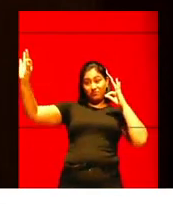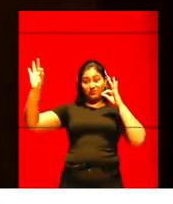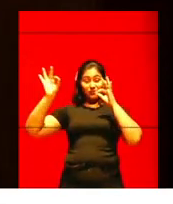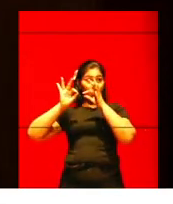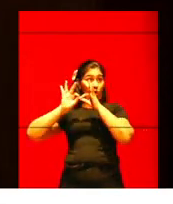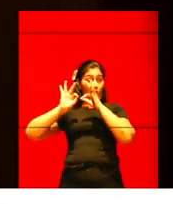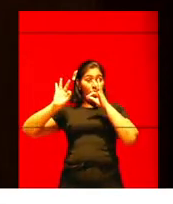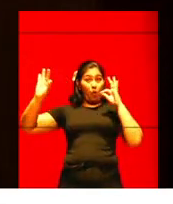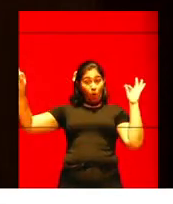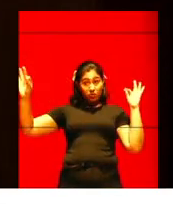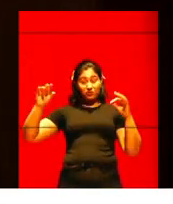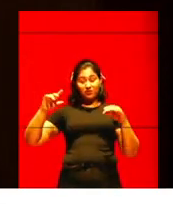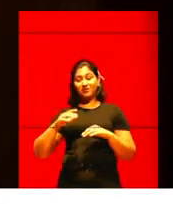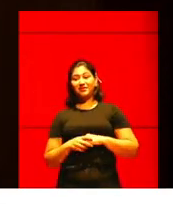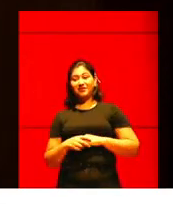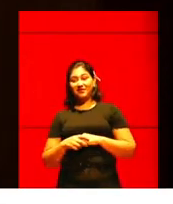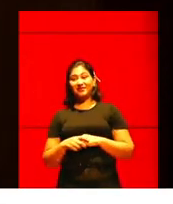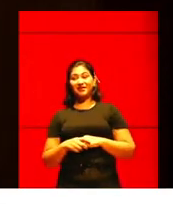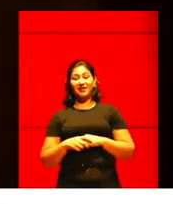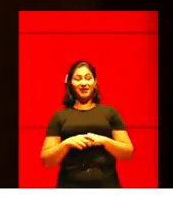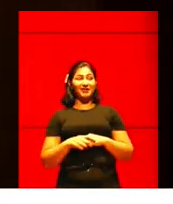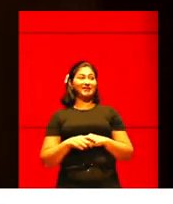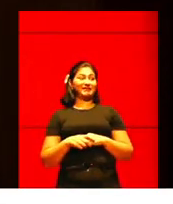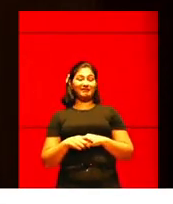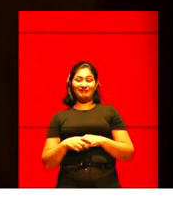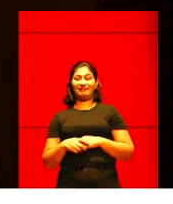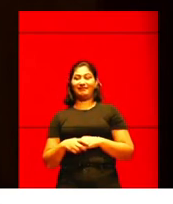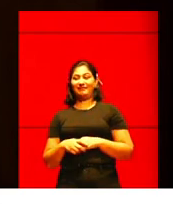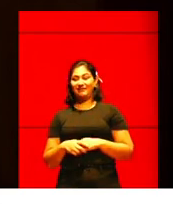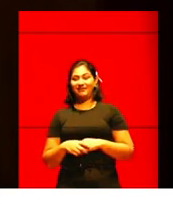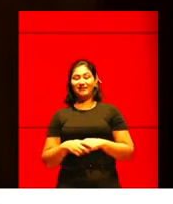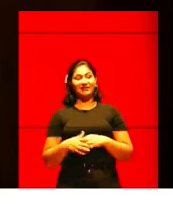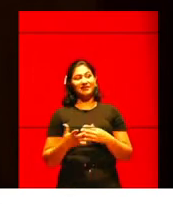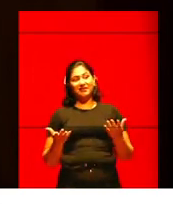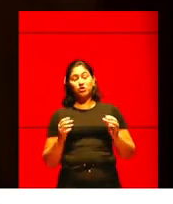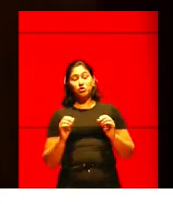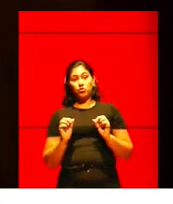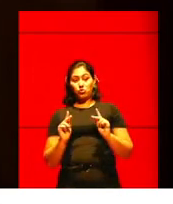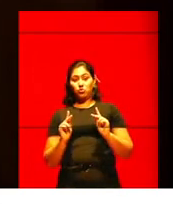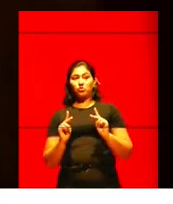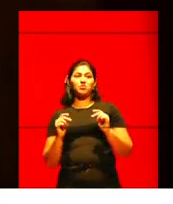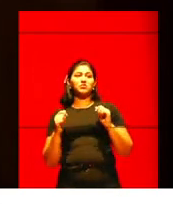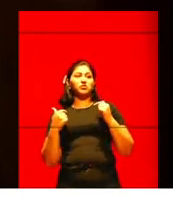ônibus chacoalha, aí tu fala, vai cair, não vai não, mano. Você agora em paz. Tá, tá tudo certo.